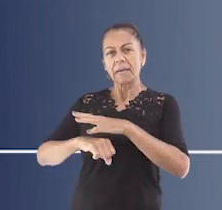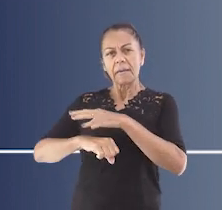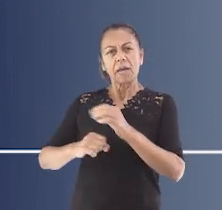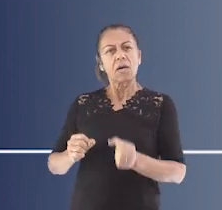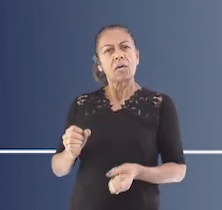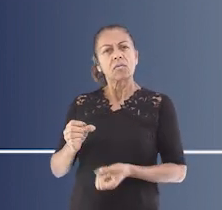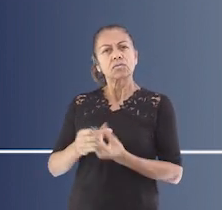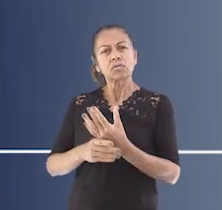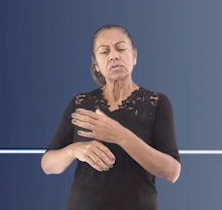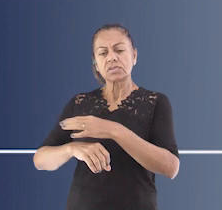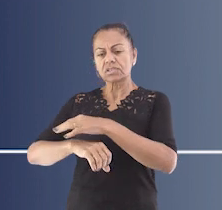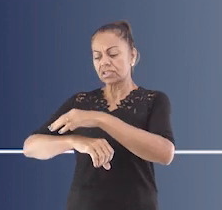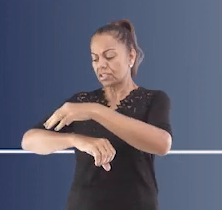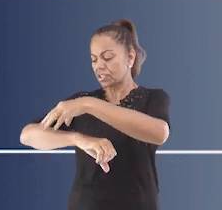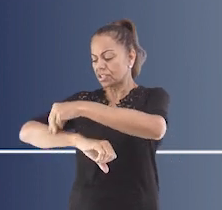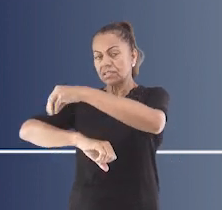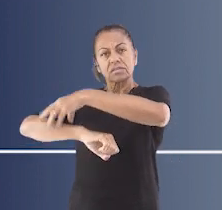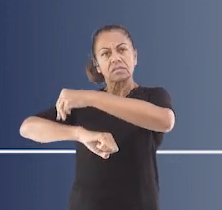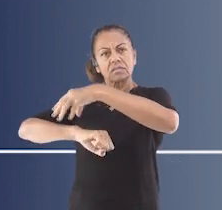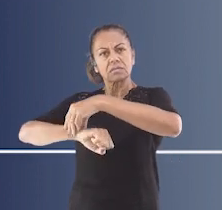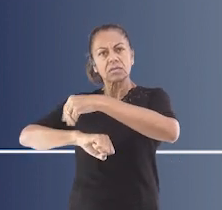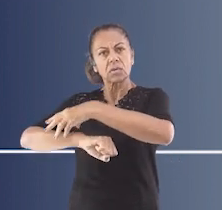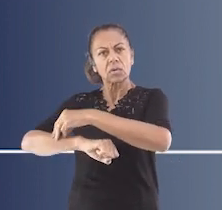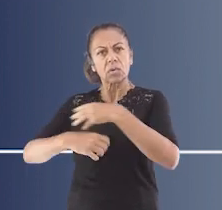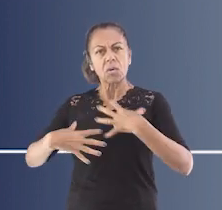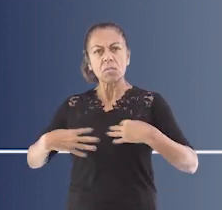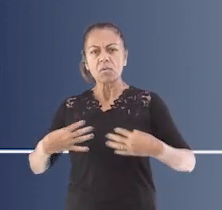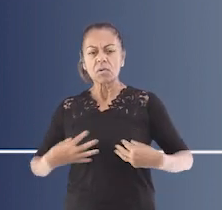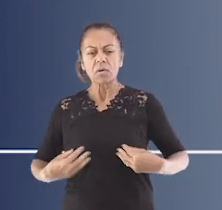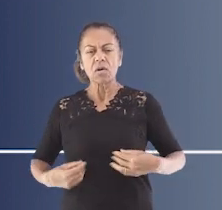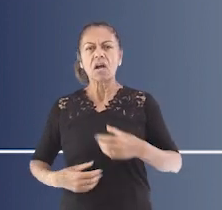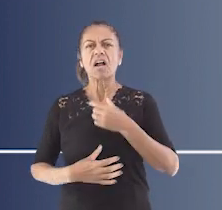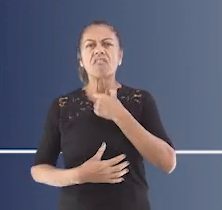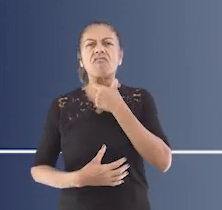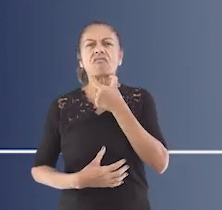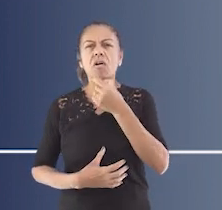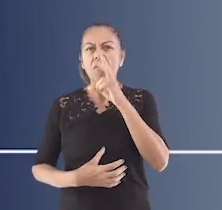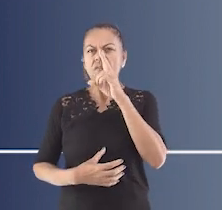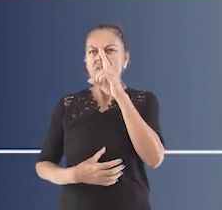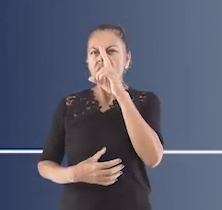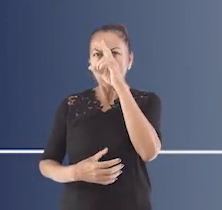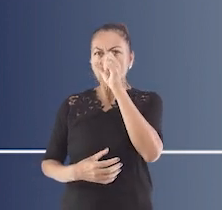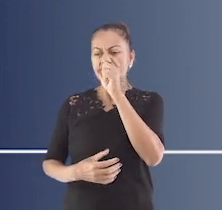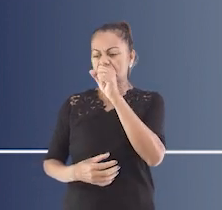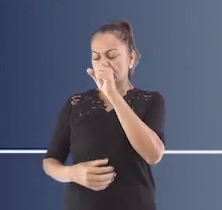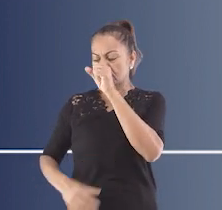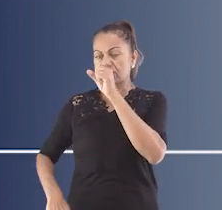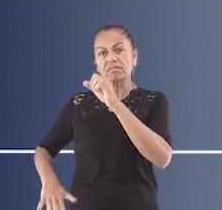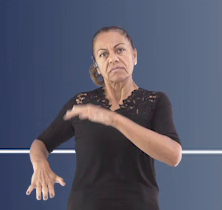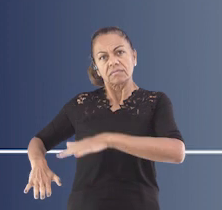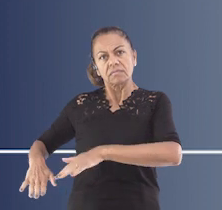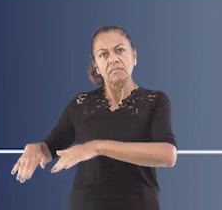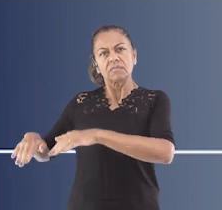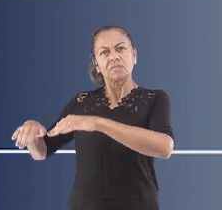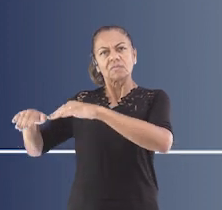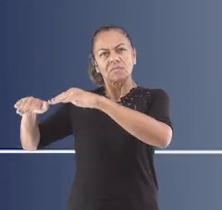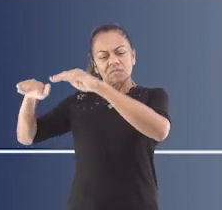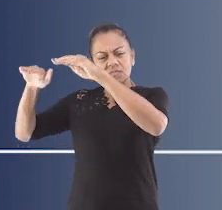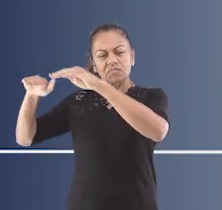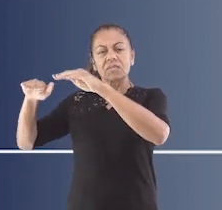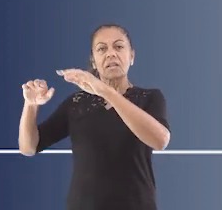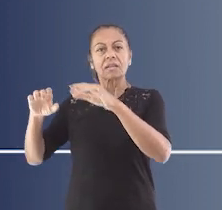mudanças mais evidentes são o nascimento de pelos no corpo, o timbre de voz que engrossa e desafina,